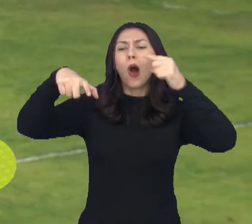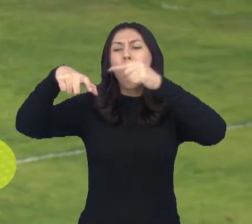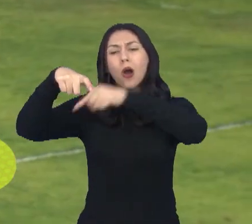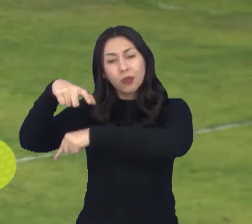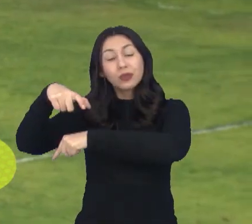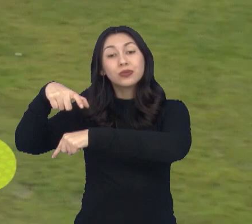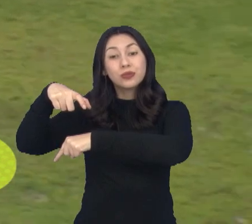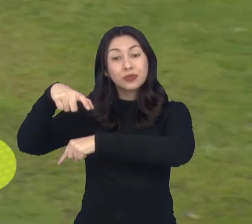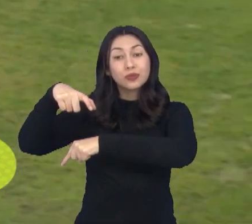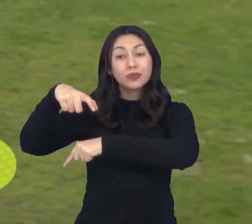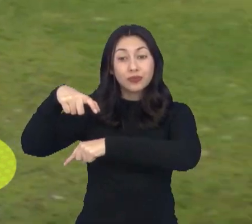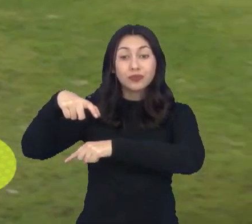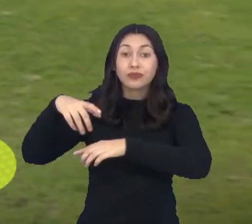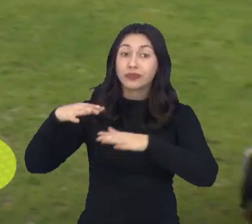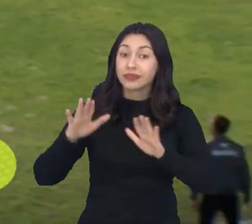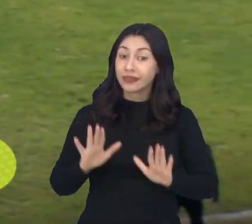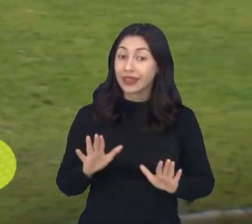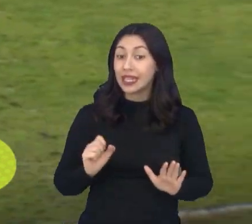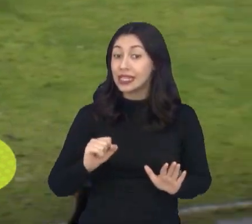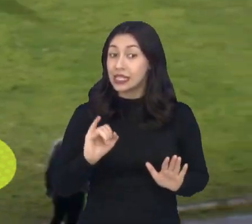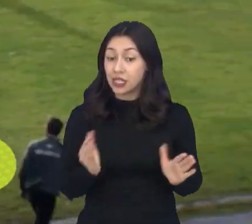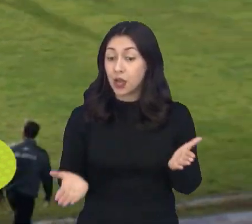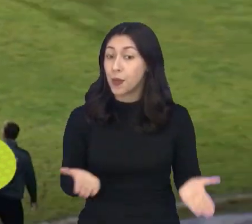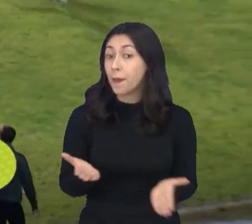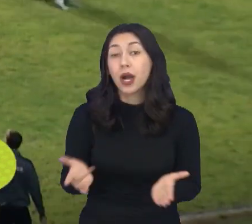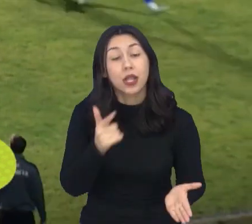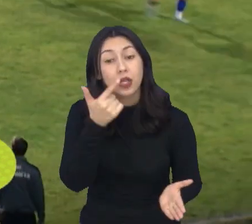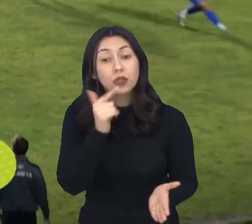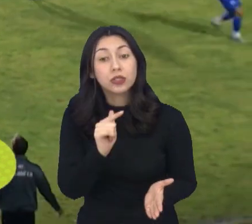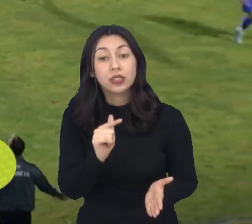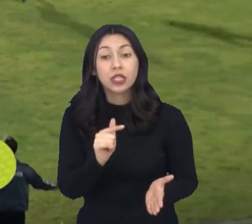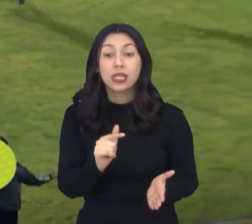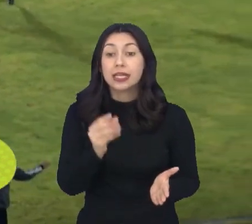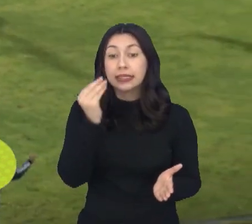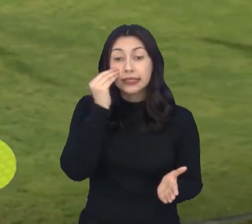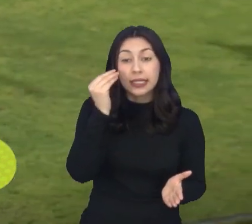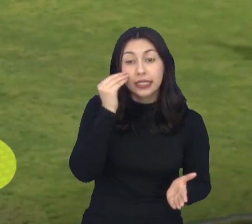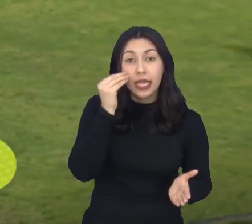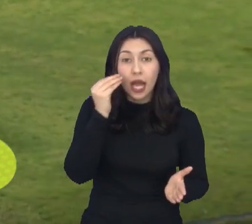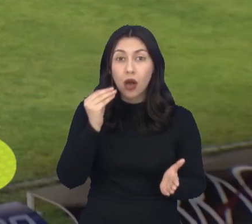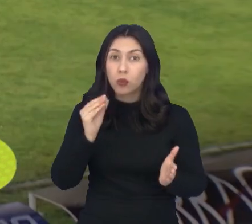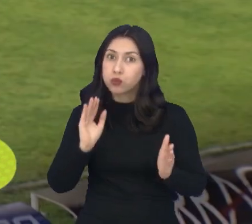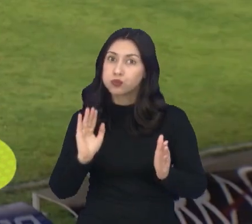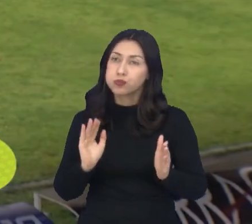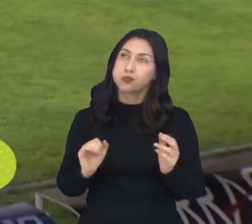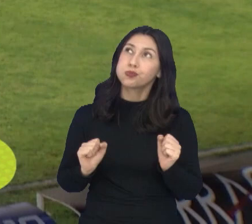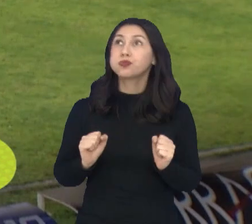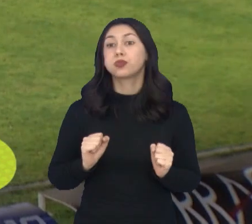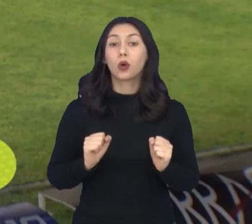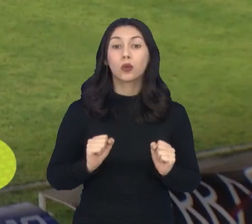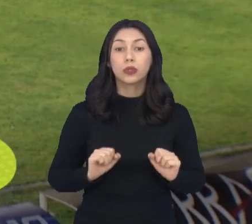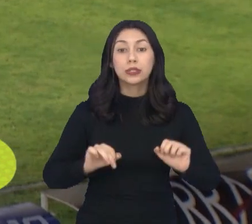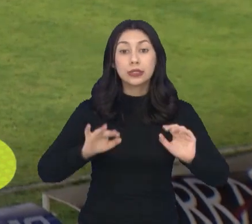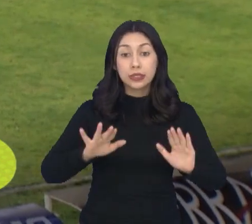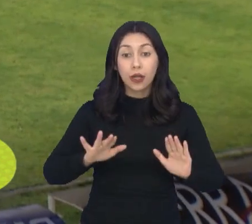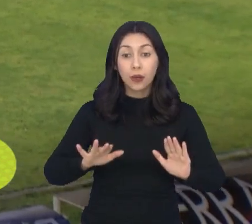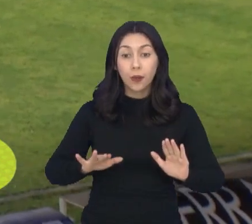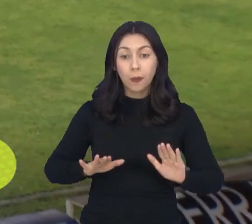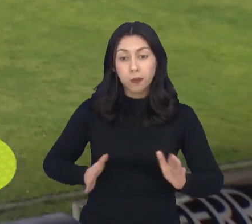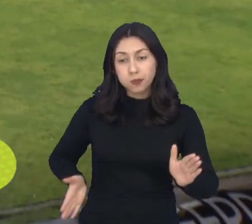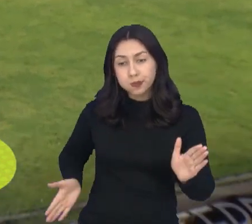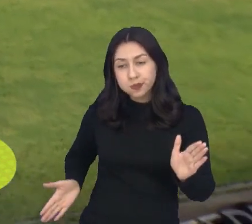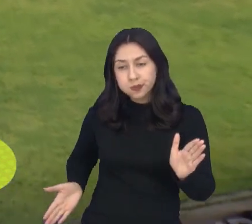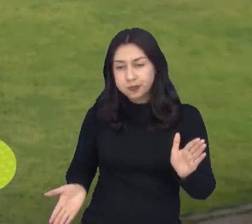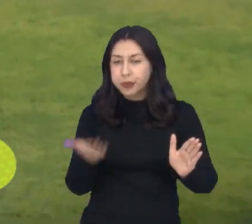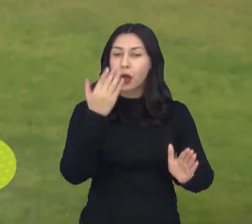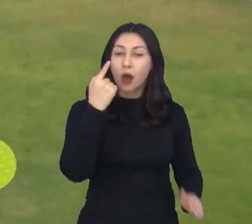Becker. Se com a bola no chão o jogo não fluía, o esquema era buscar a bola aérea. Nicolas levantou na marca do